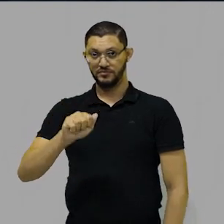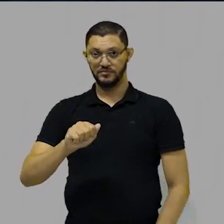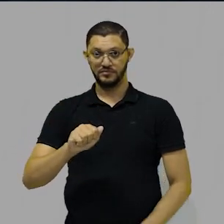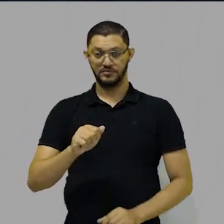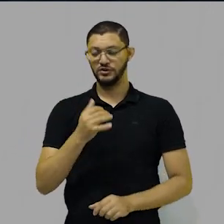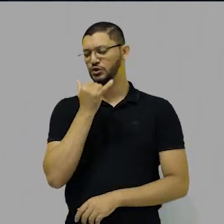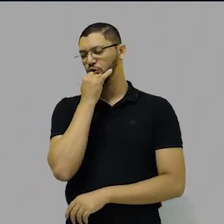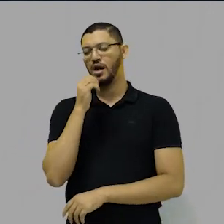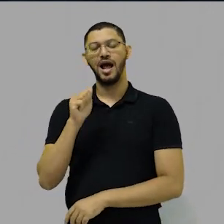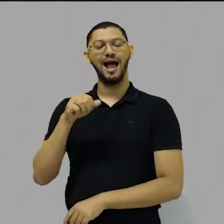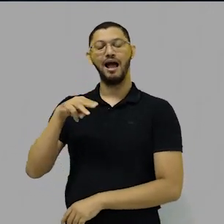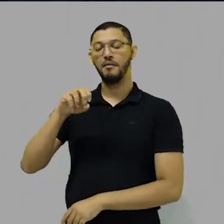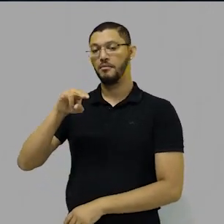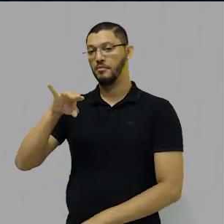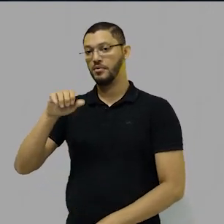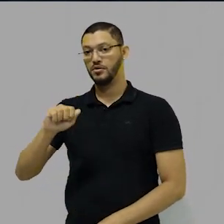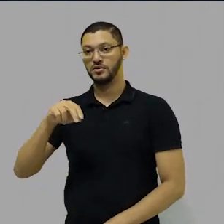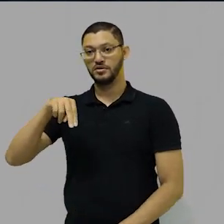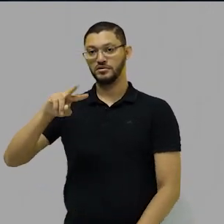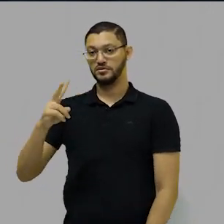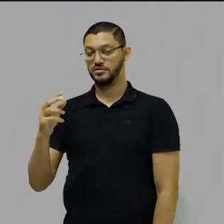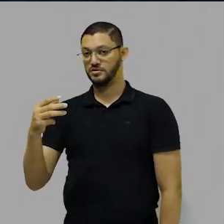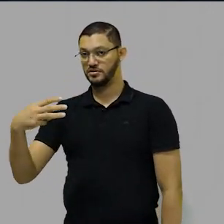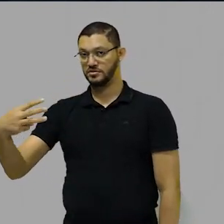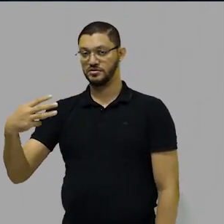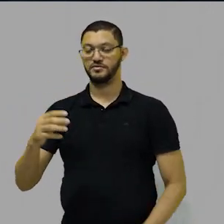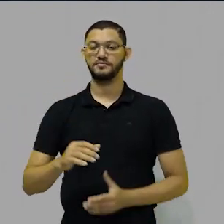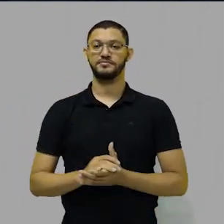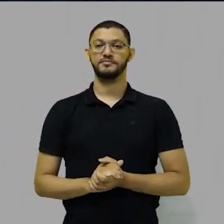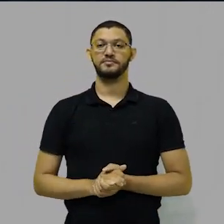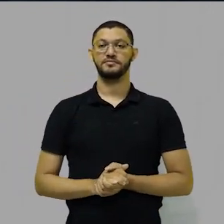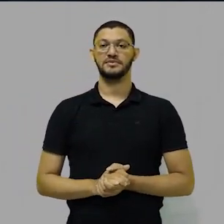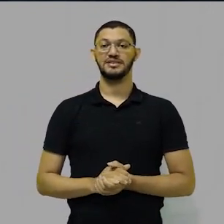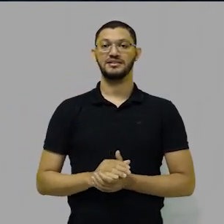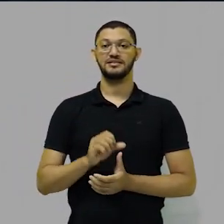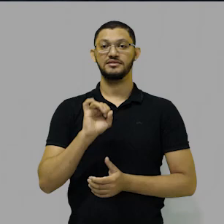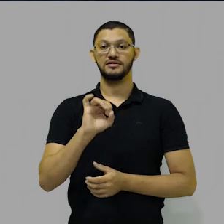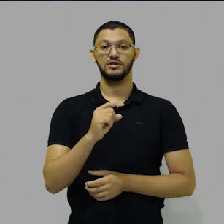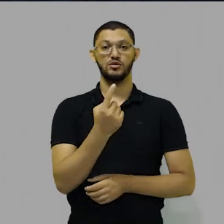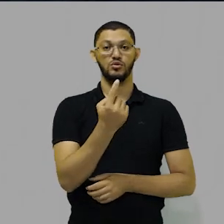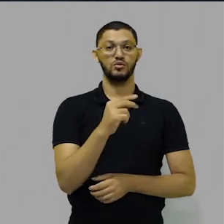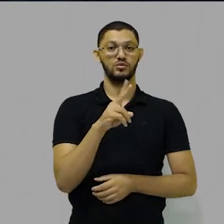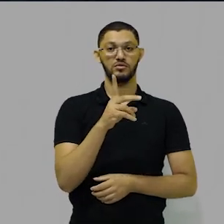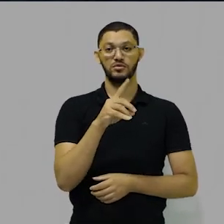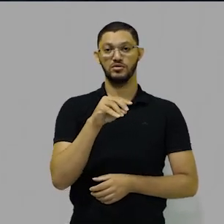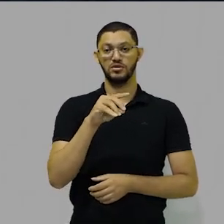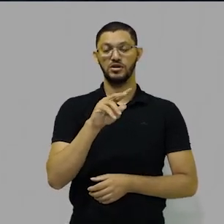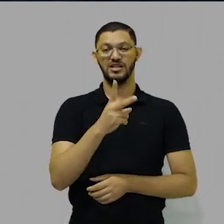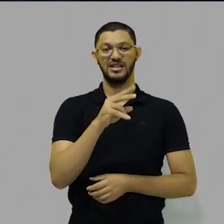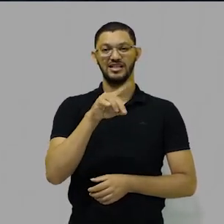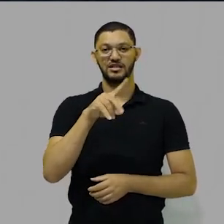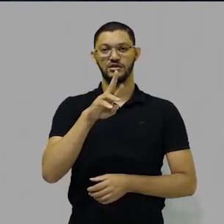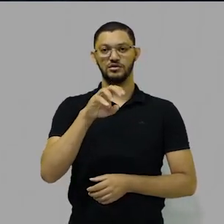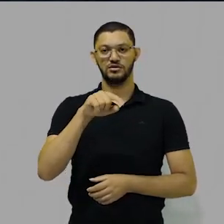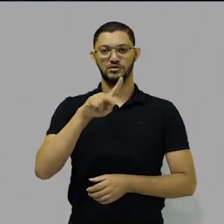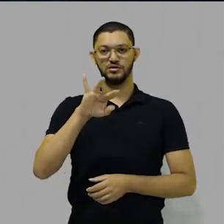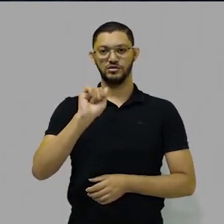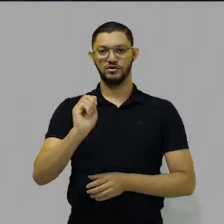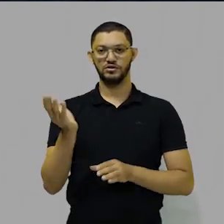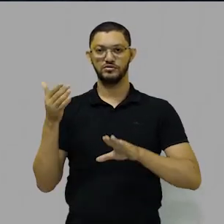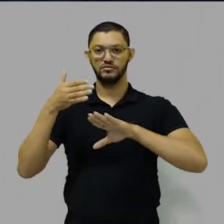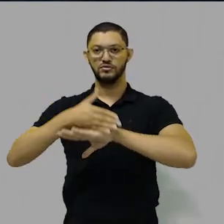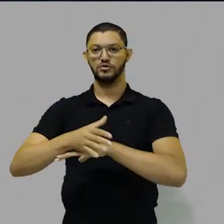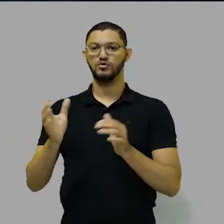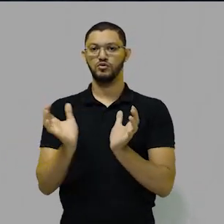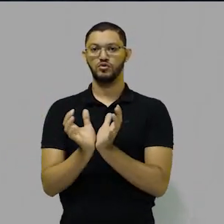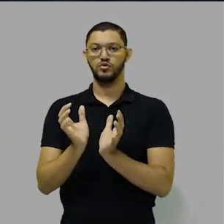amônia, NH3, se sair um hidrogênio e no lugar desse hidrogênio entrar um